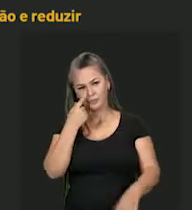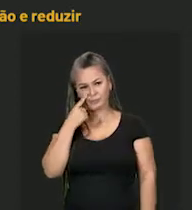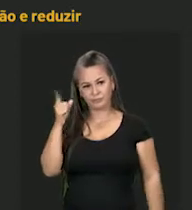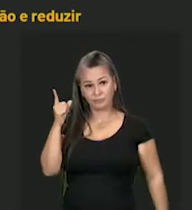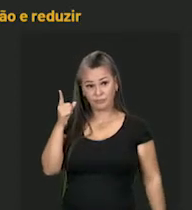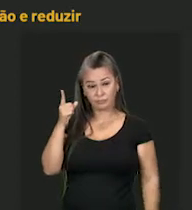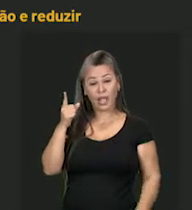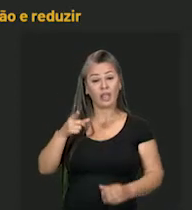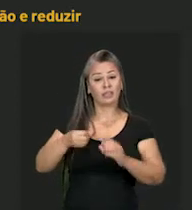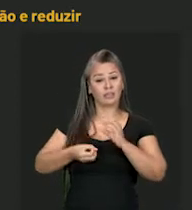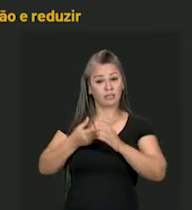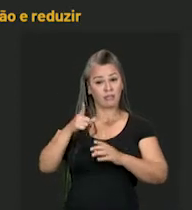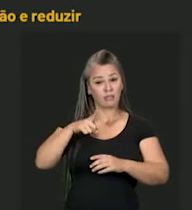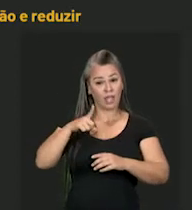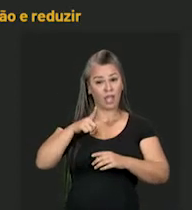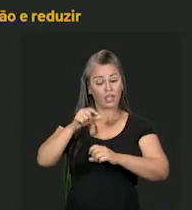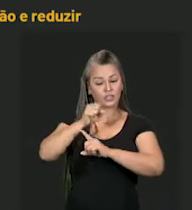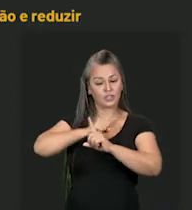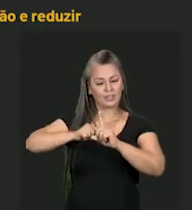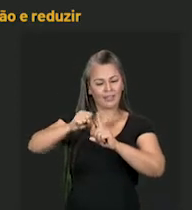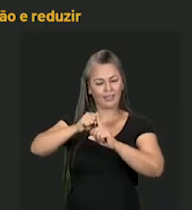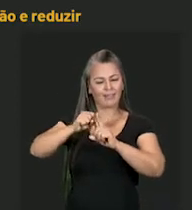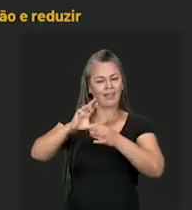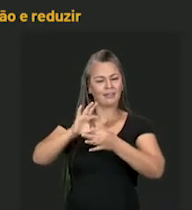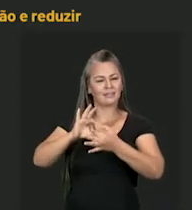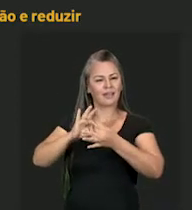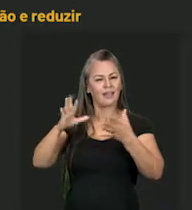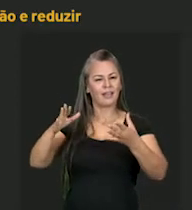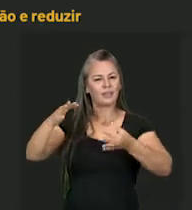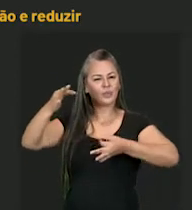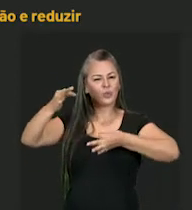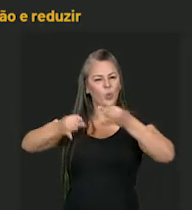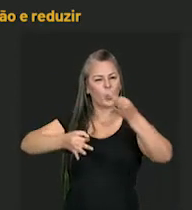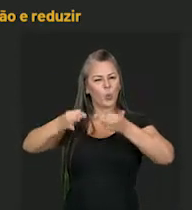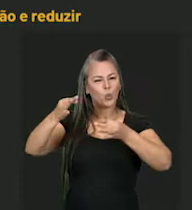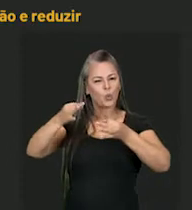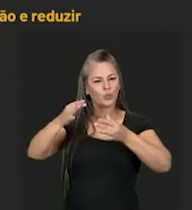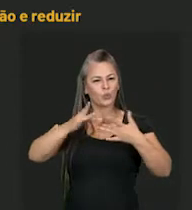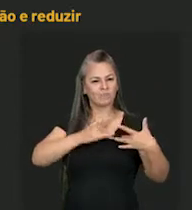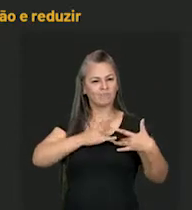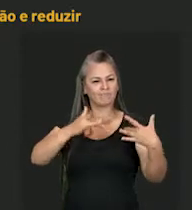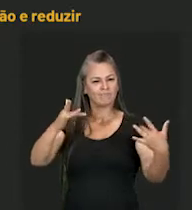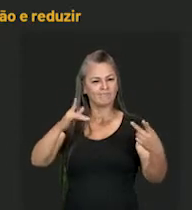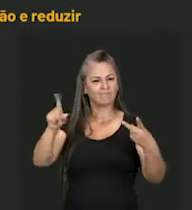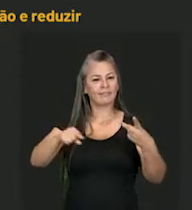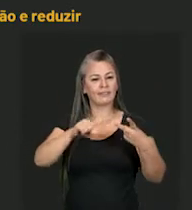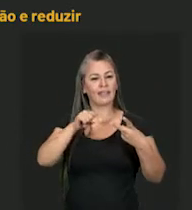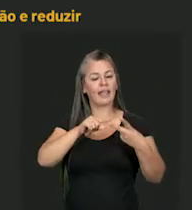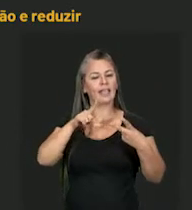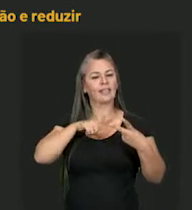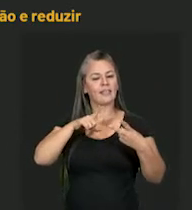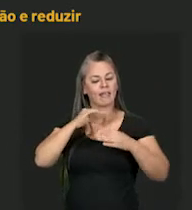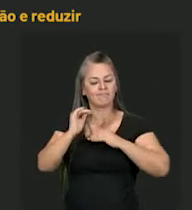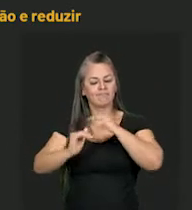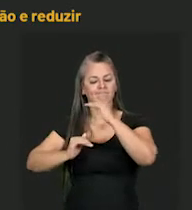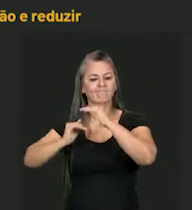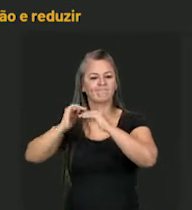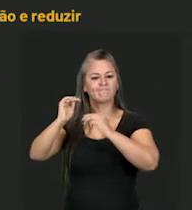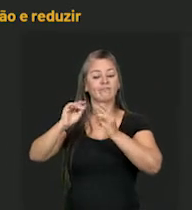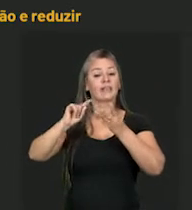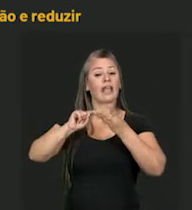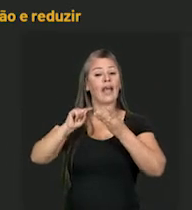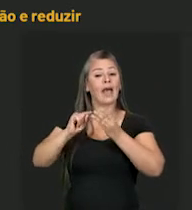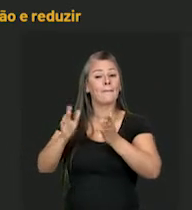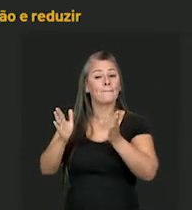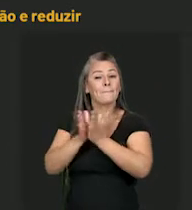uma sociedade livre, justa e solidária. Garantir o desenvolvimento nacional, erradicar a pobreza e a marginalização